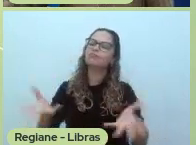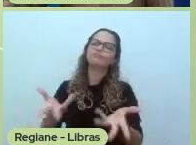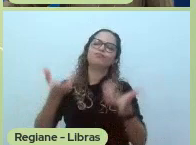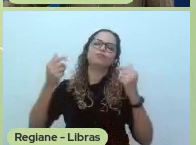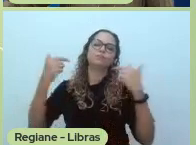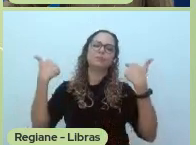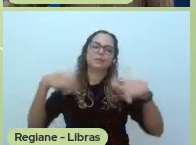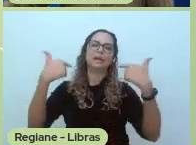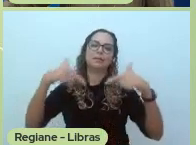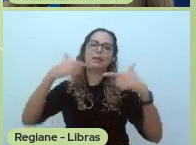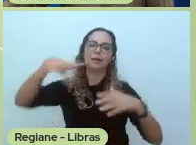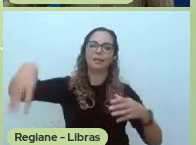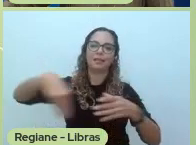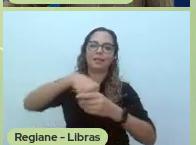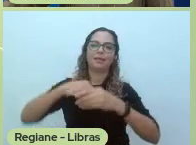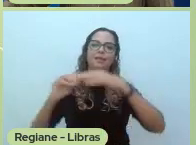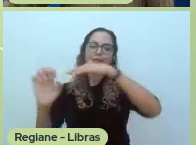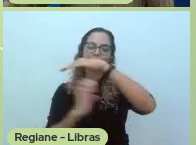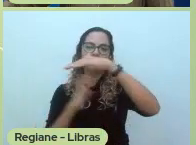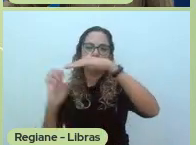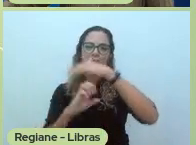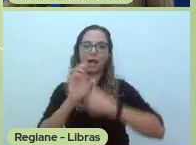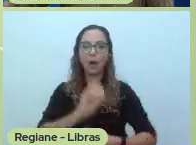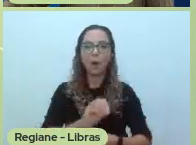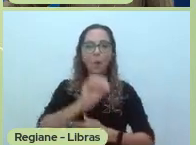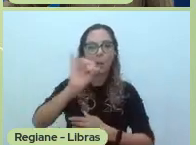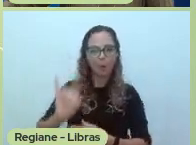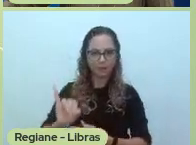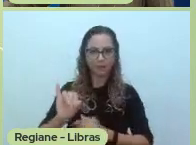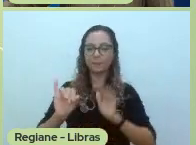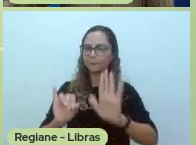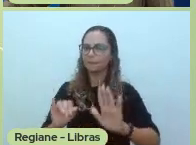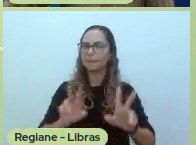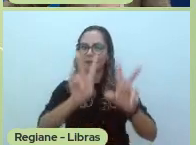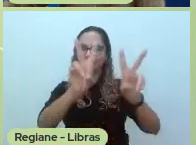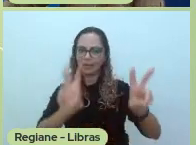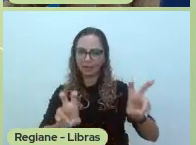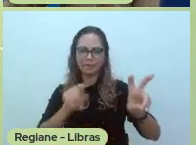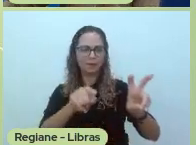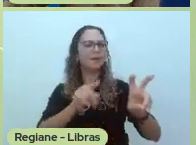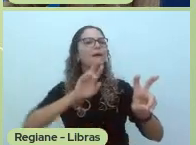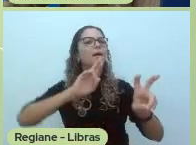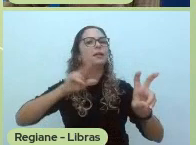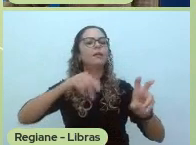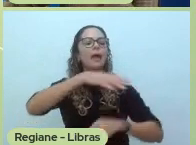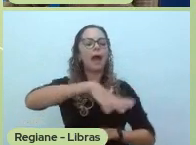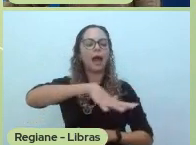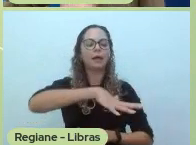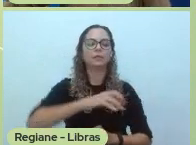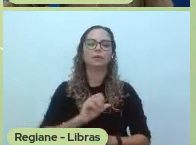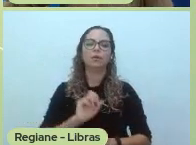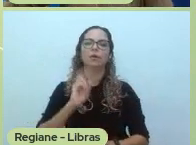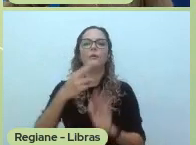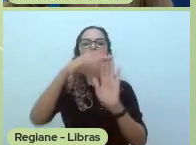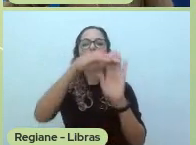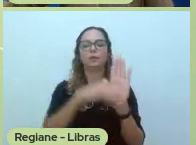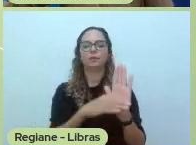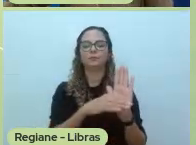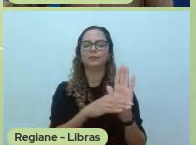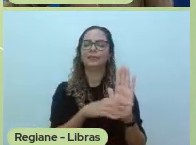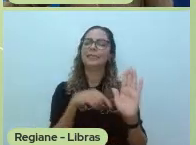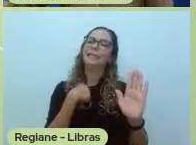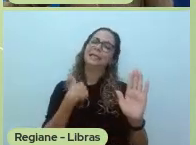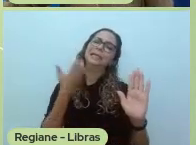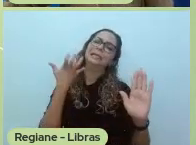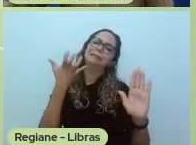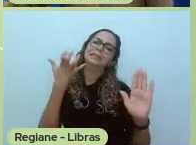vocês entenderem como esse tema não é uma área, não é um programa. Adoraria dizer que é uma filosofia, que eu acho que é isso